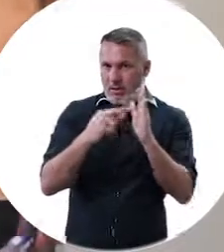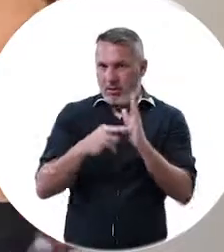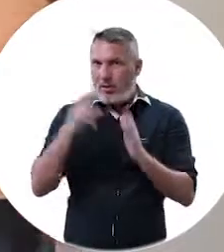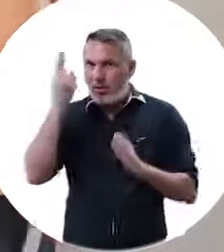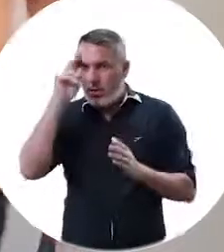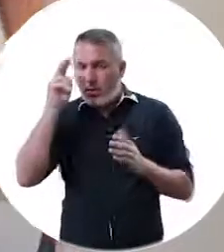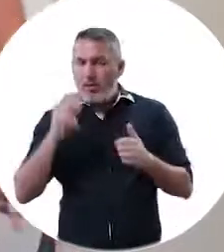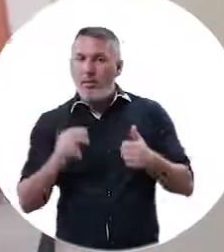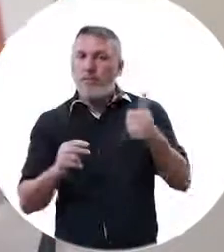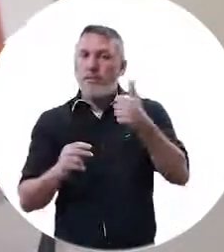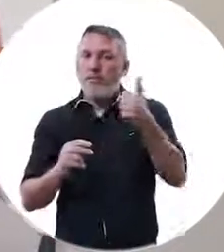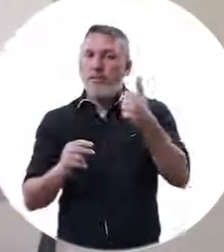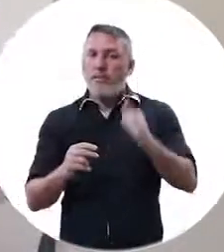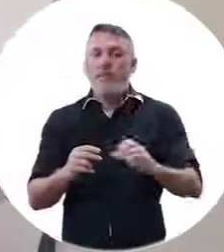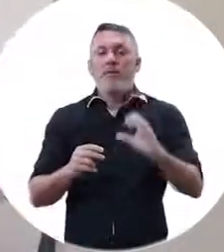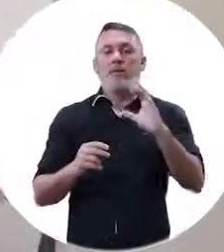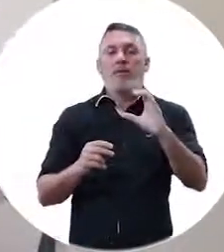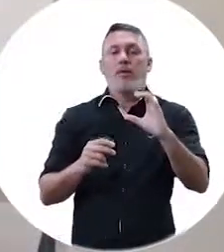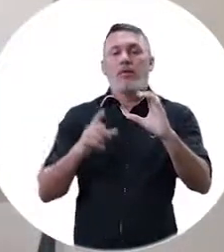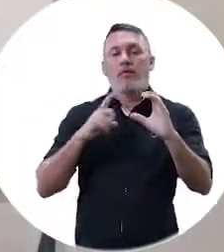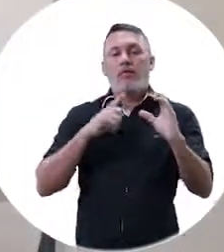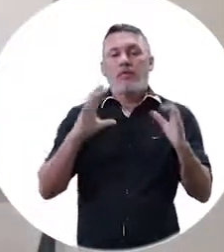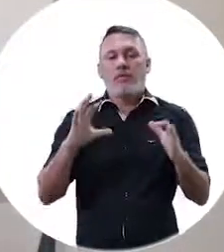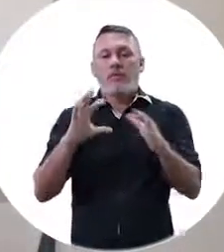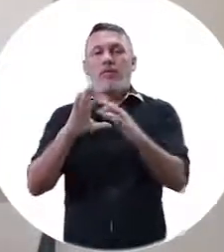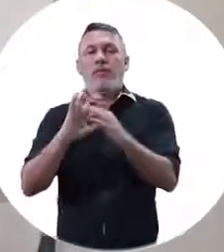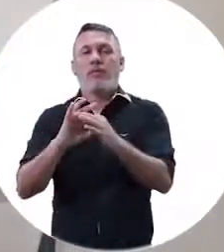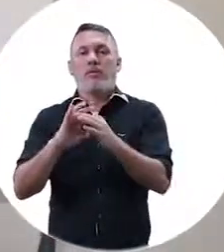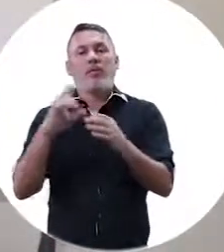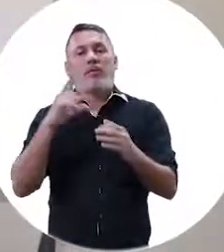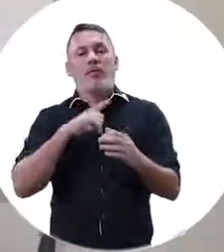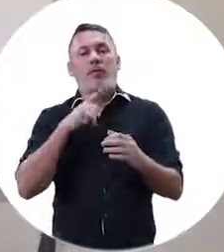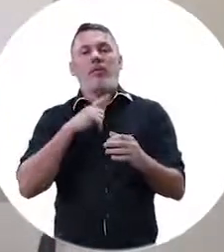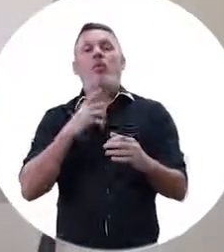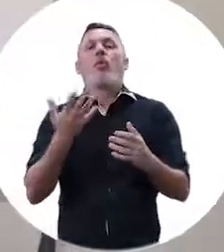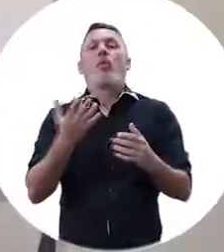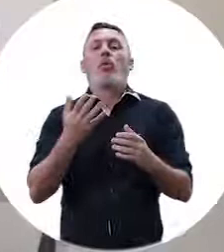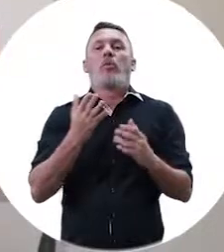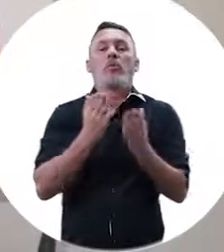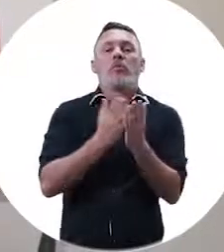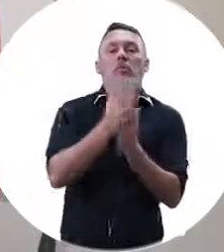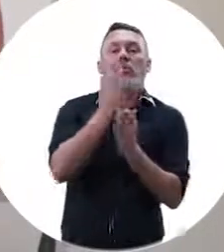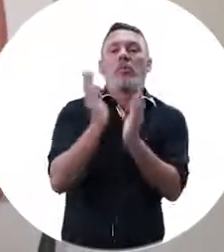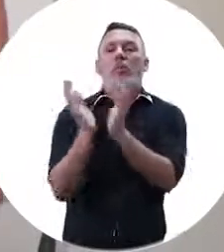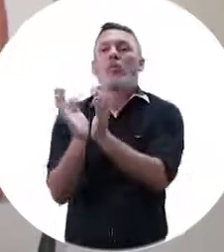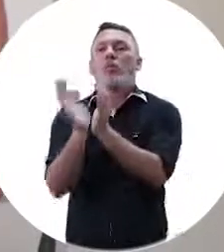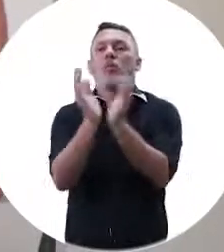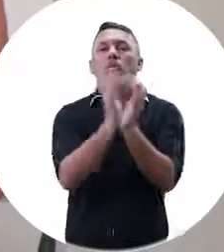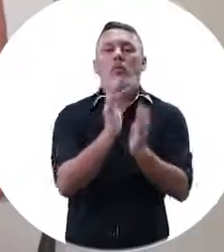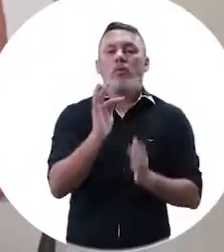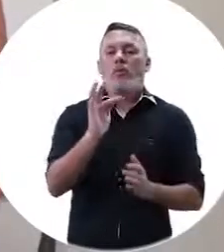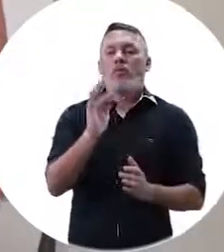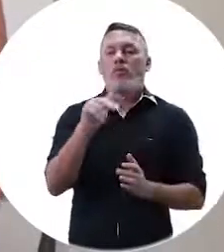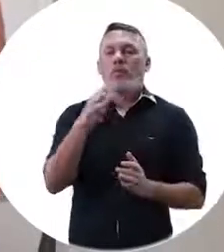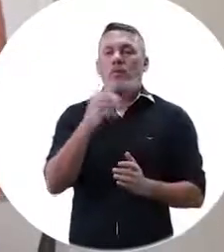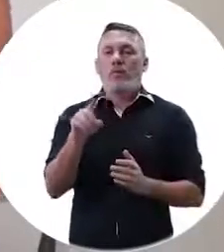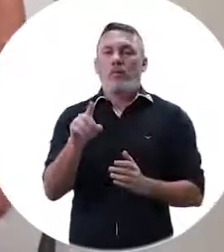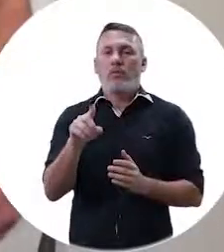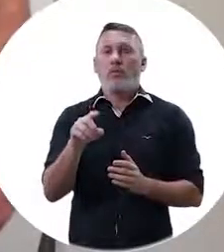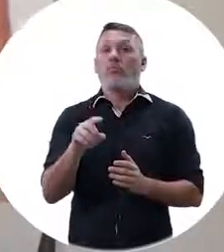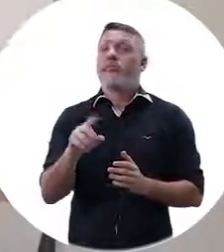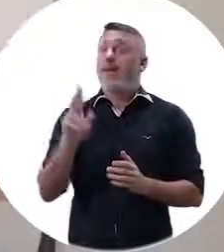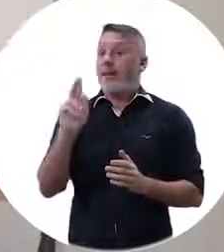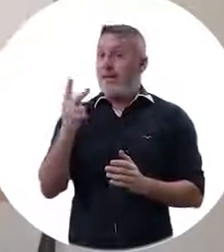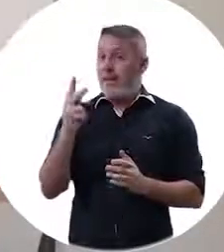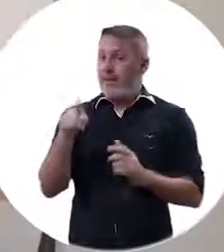das regras? Primeira regra, o carbono ligado ao grupo funcional tem que receber o menor número possível. Grupo funcional identifica a